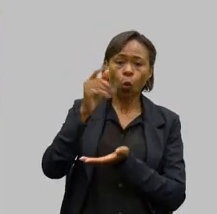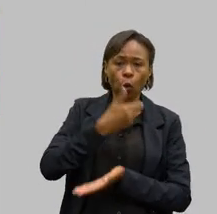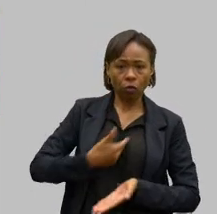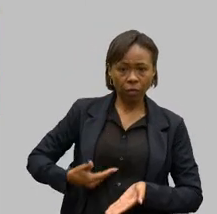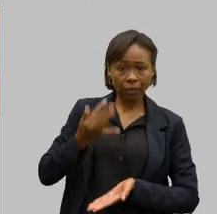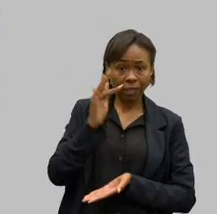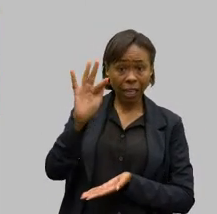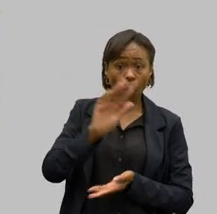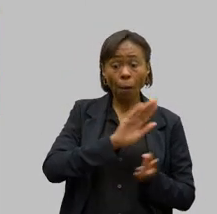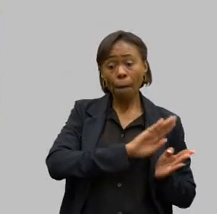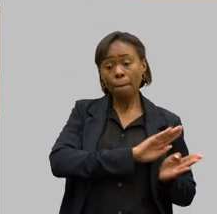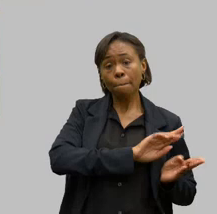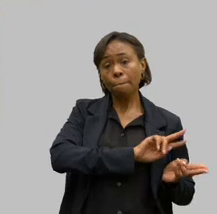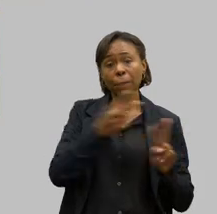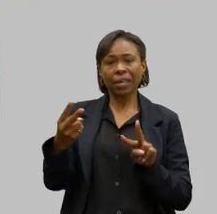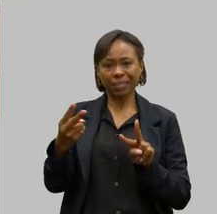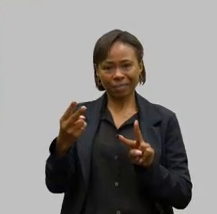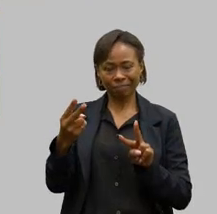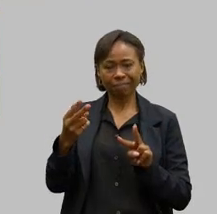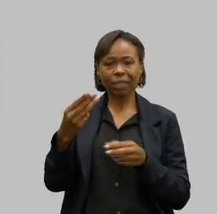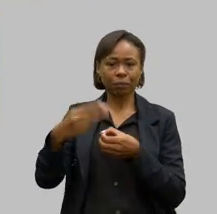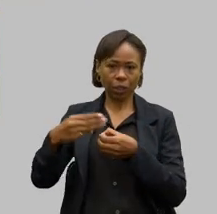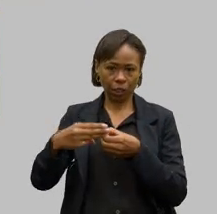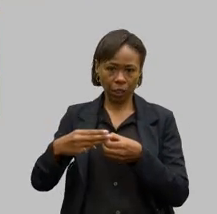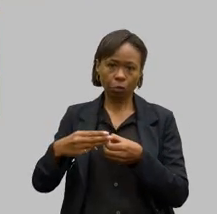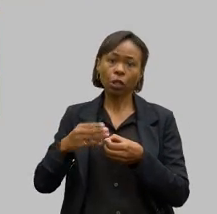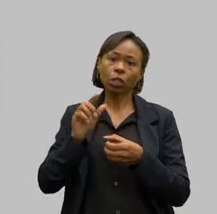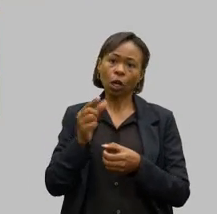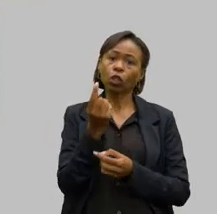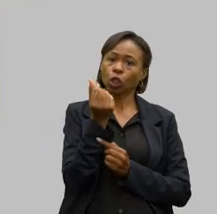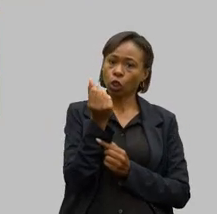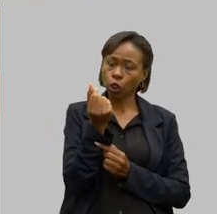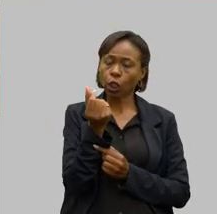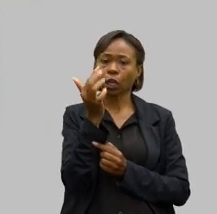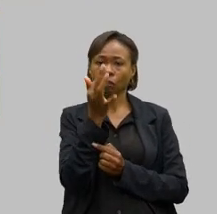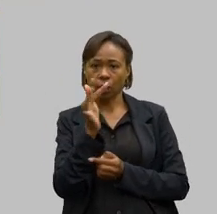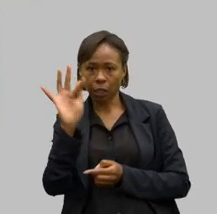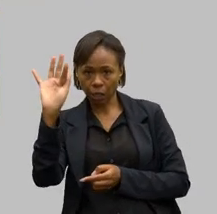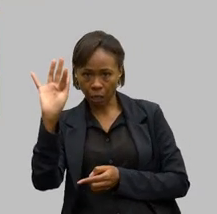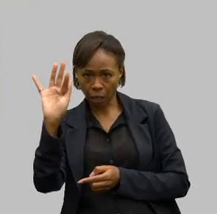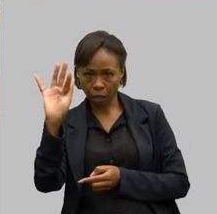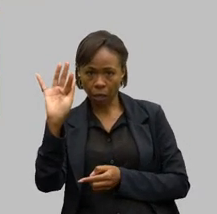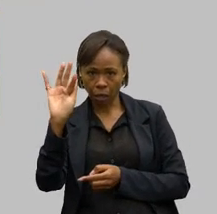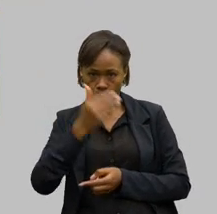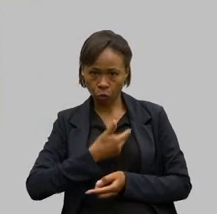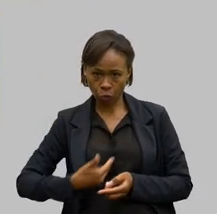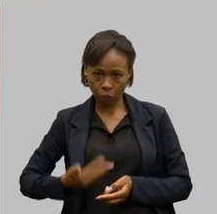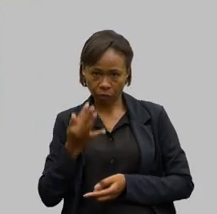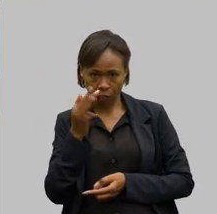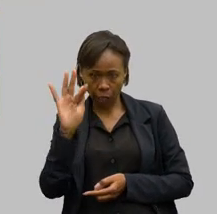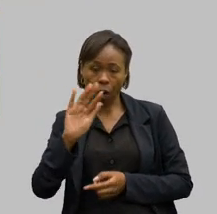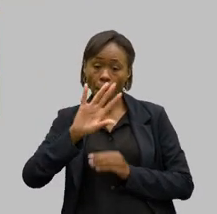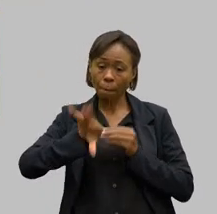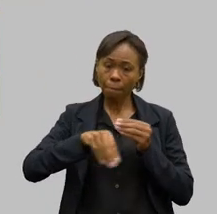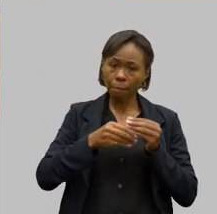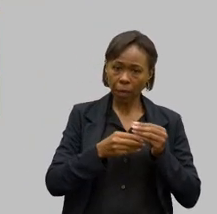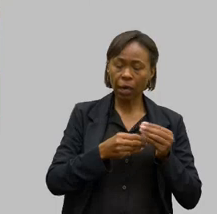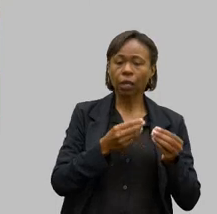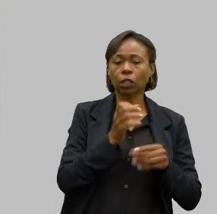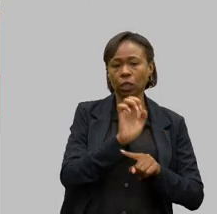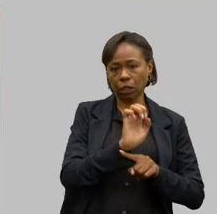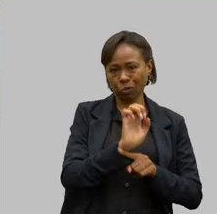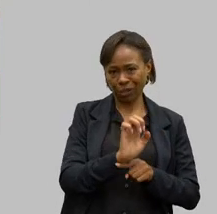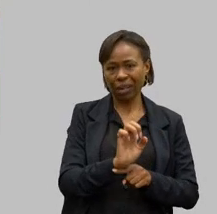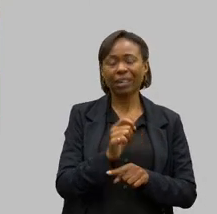além do dinheiro do federal, nós complementamos com essa verba estadual e realmente eu tenho que te dizer, como sempre te